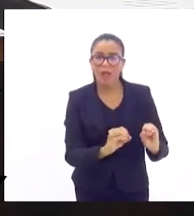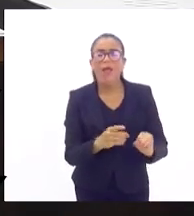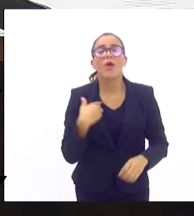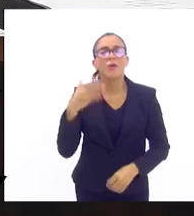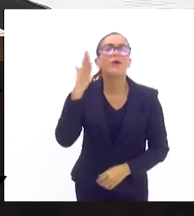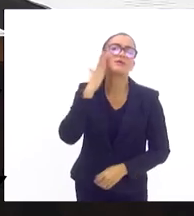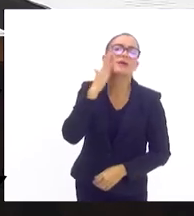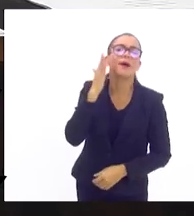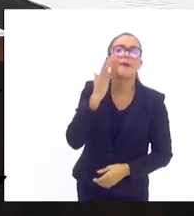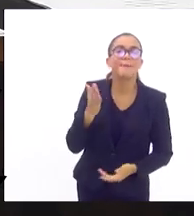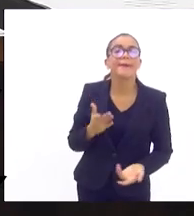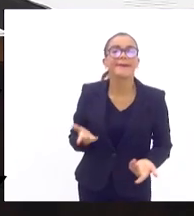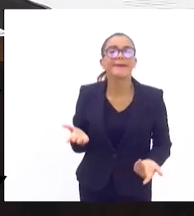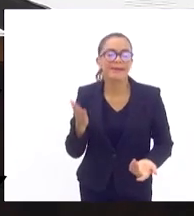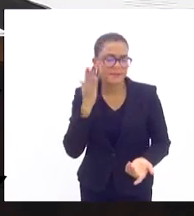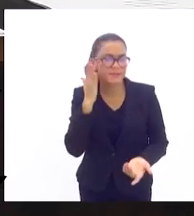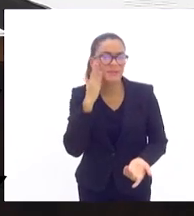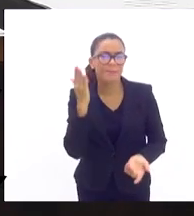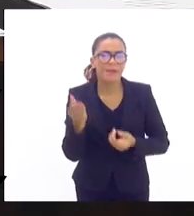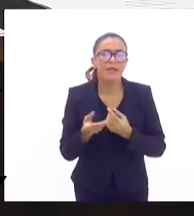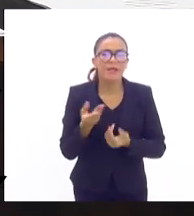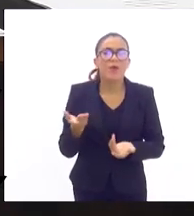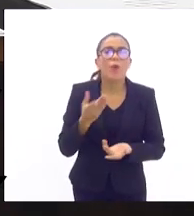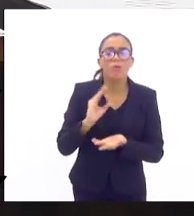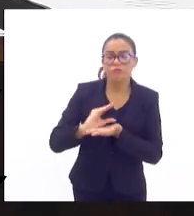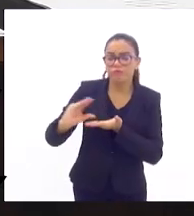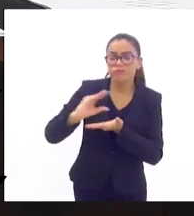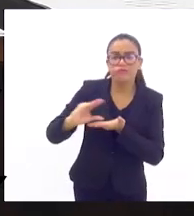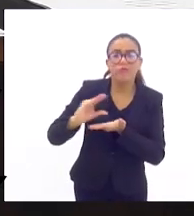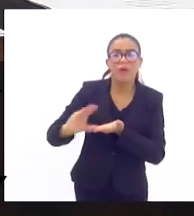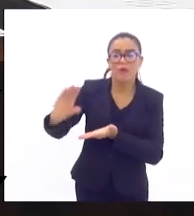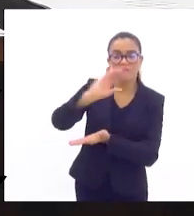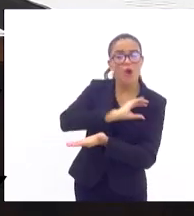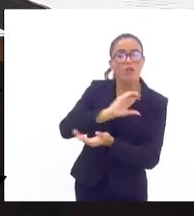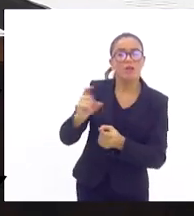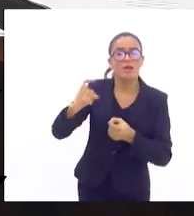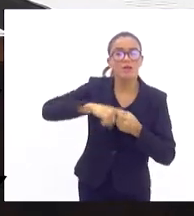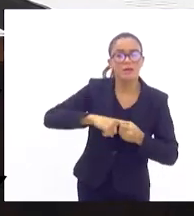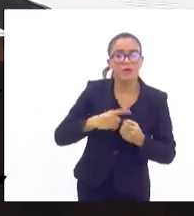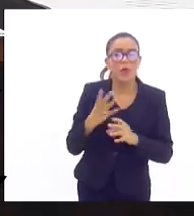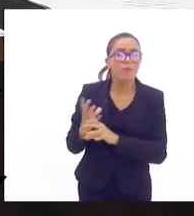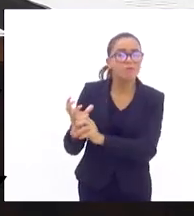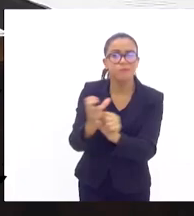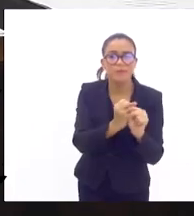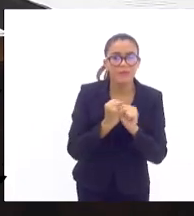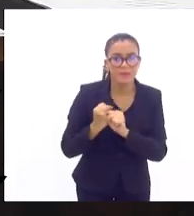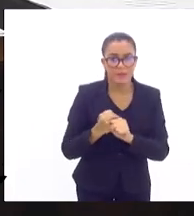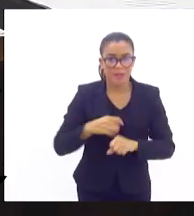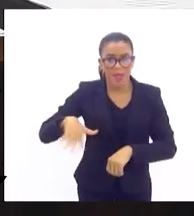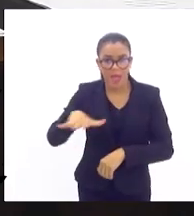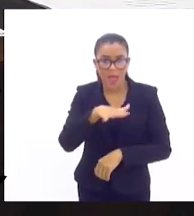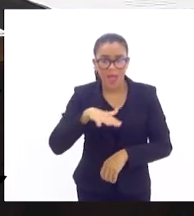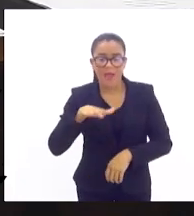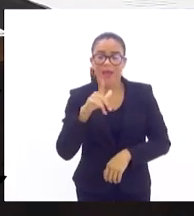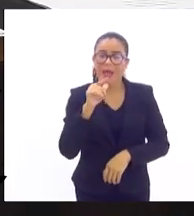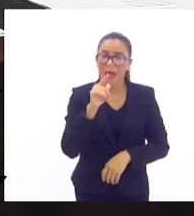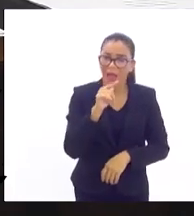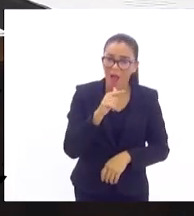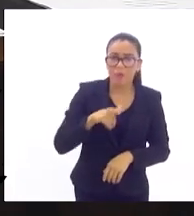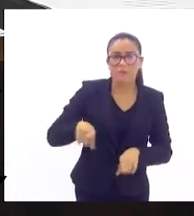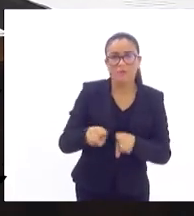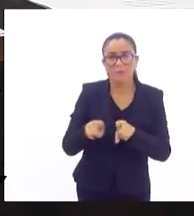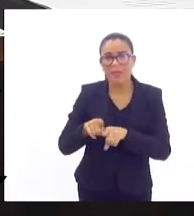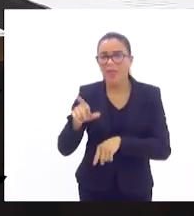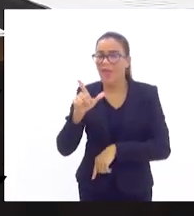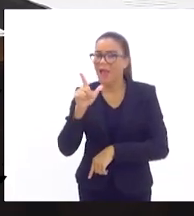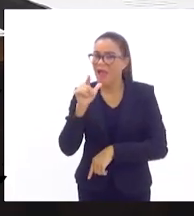que vai se mensurar esses investimentos. Como é que vai se mensurar esse investimento? Da rede de água, rede de esgoto, que no caso,